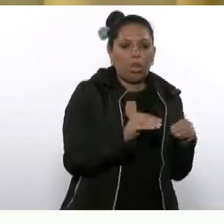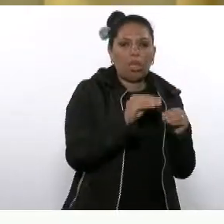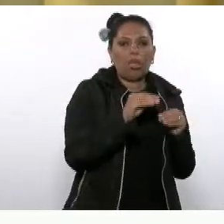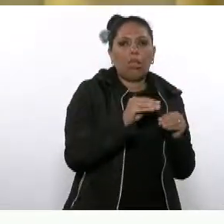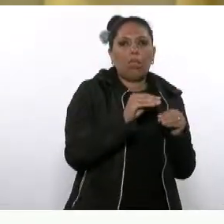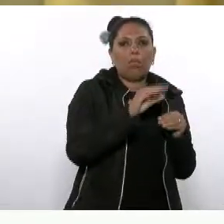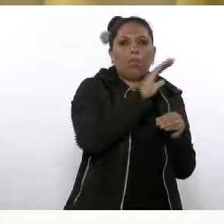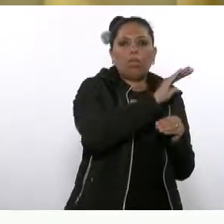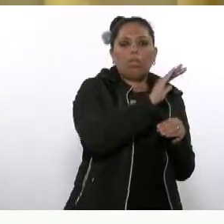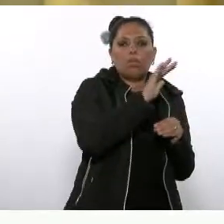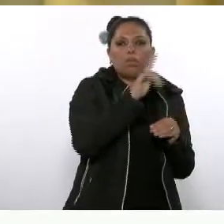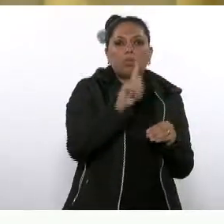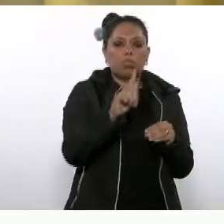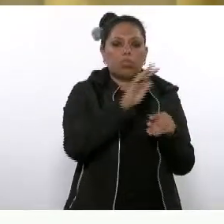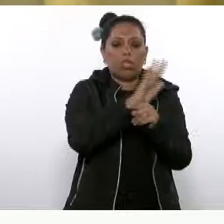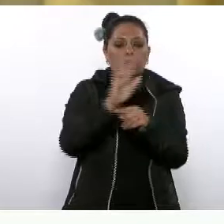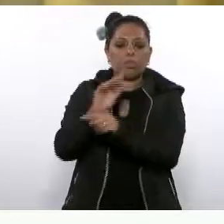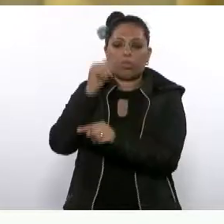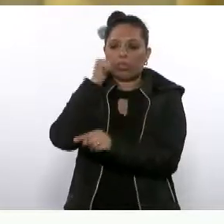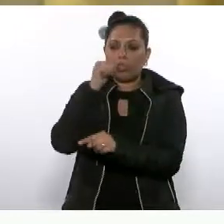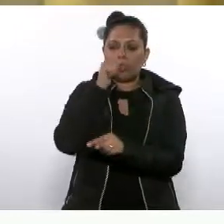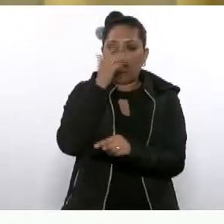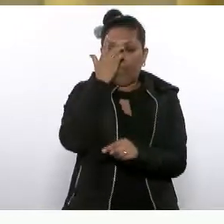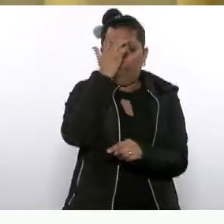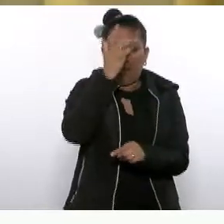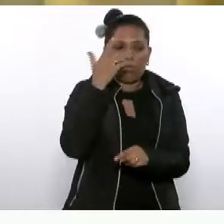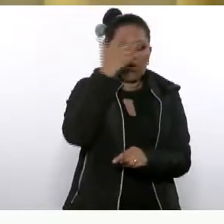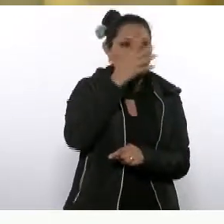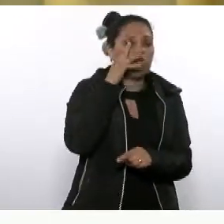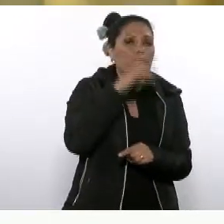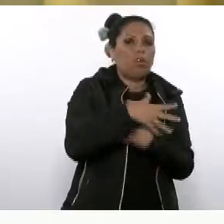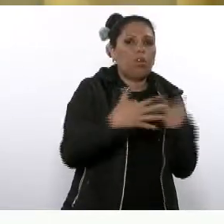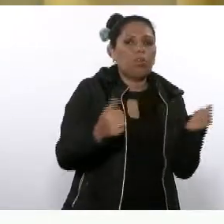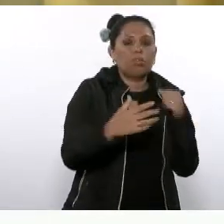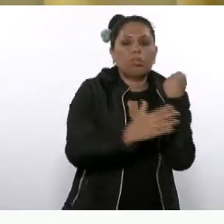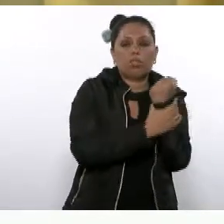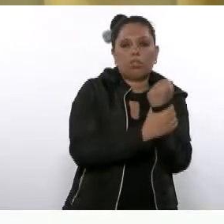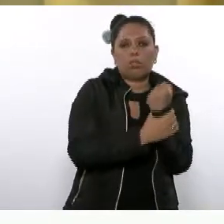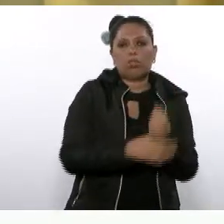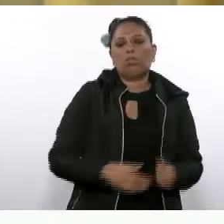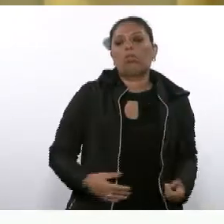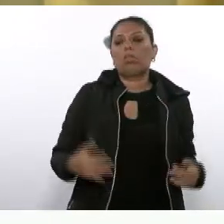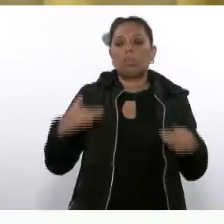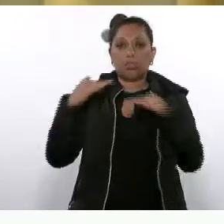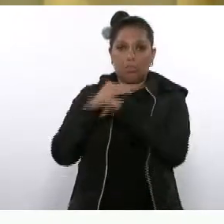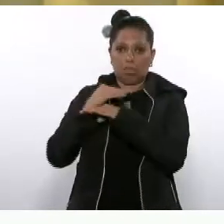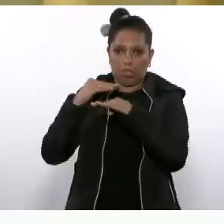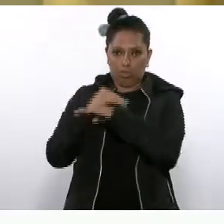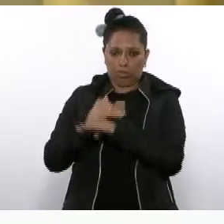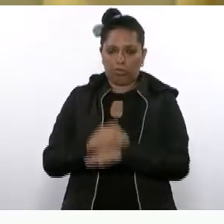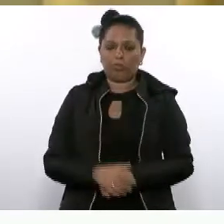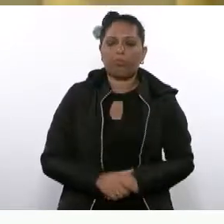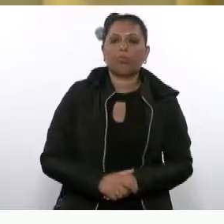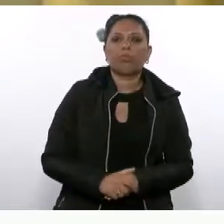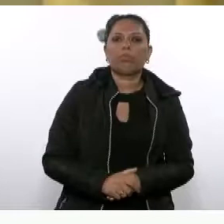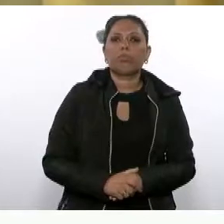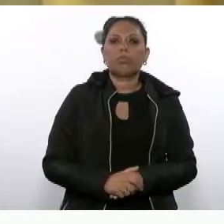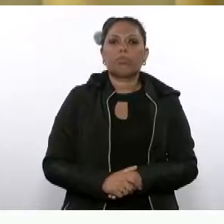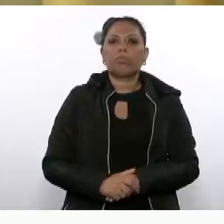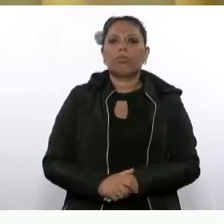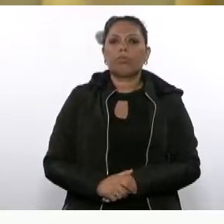forma a facilitar o acesso das mulheres ao sistema de segurança pública. Aos municípios. Vamos